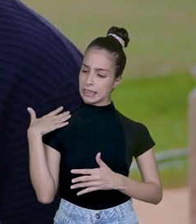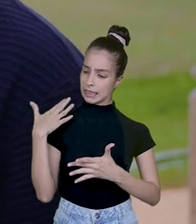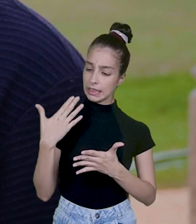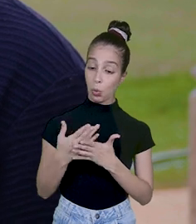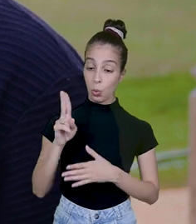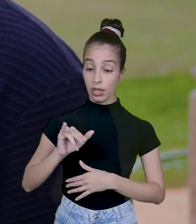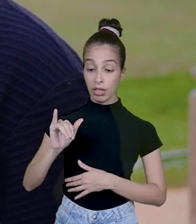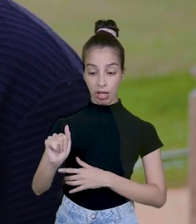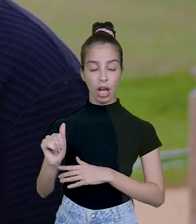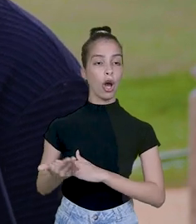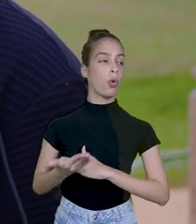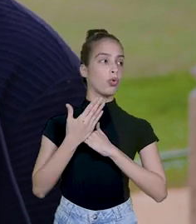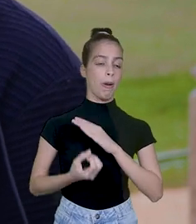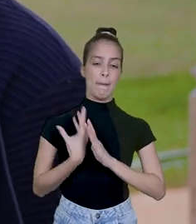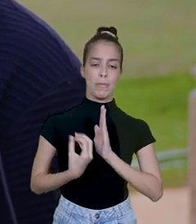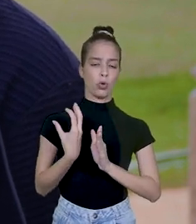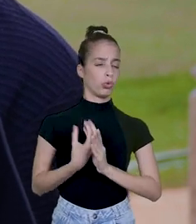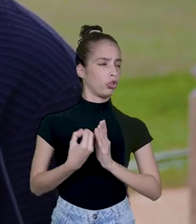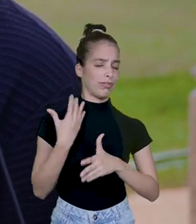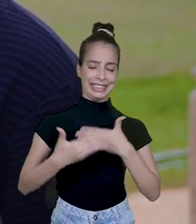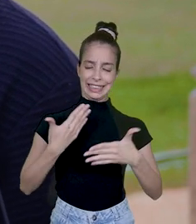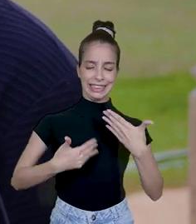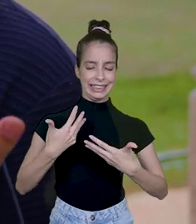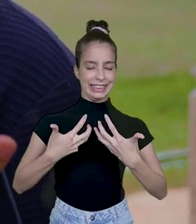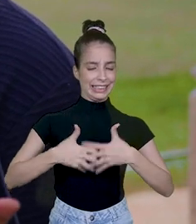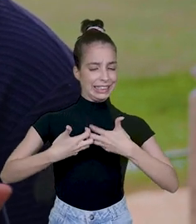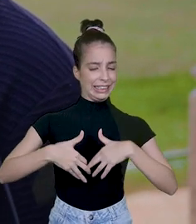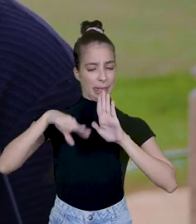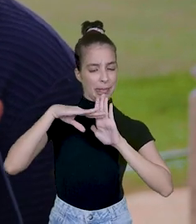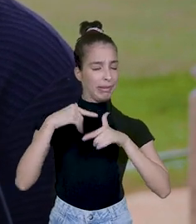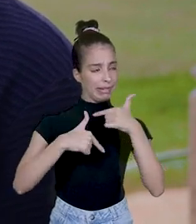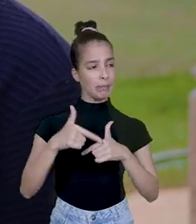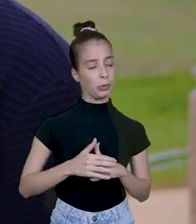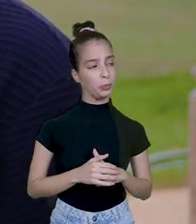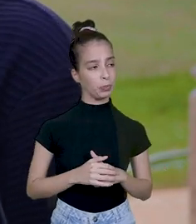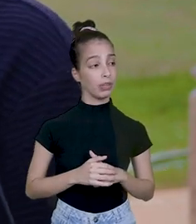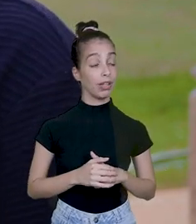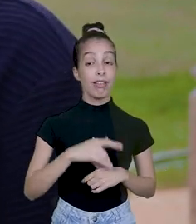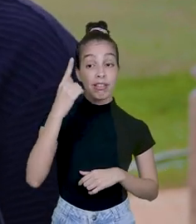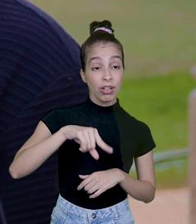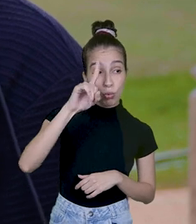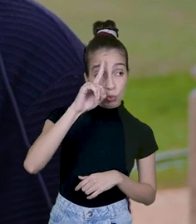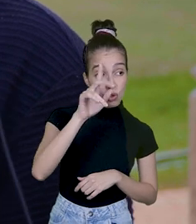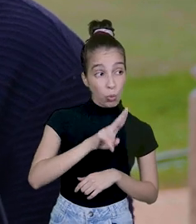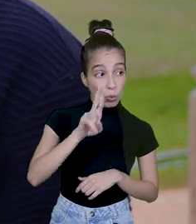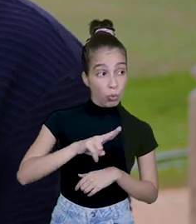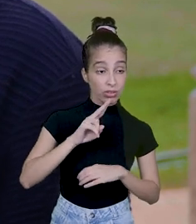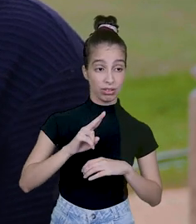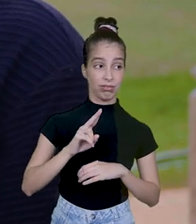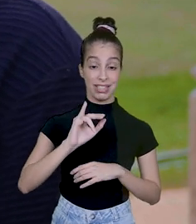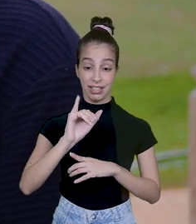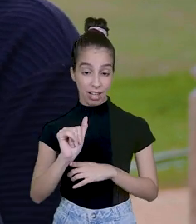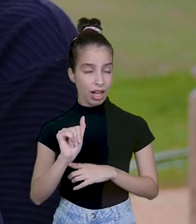produtividade aumentou muito né E isso quem utiliza rotineiramente vai falar a mesma coisa a produtividade aumenta